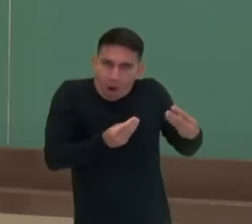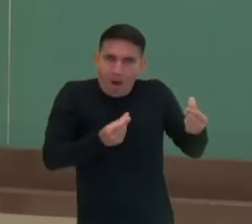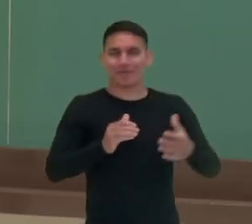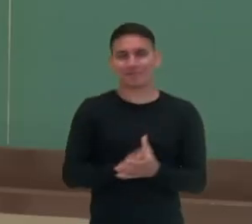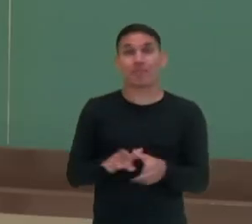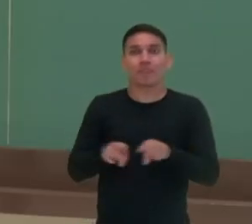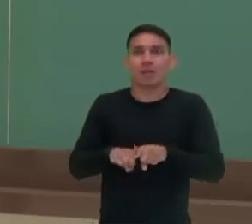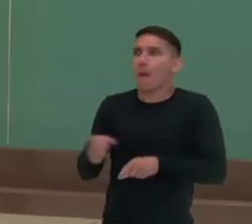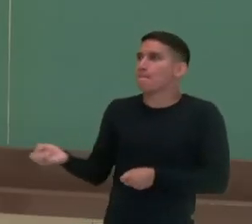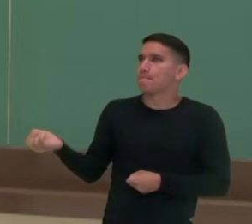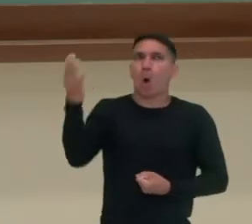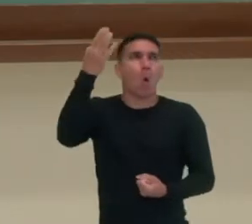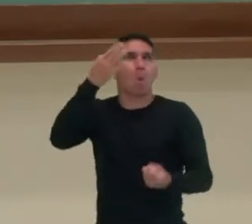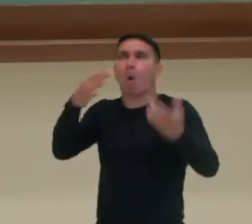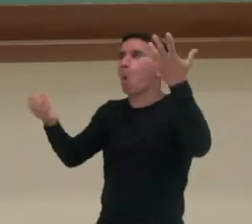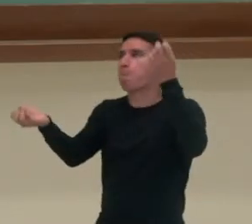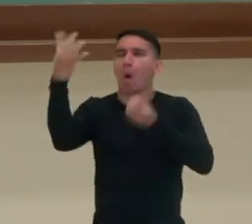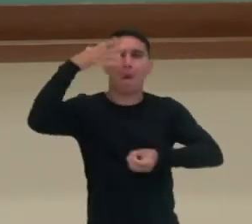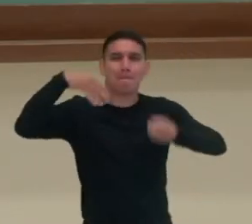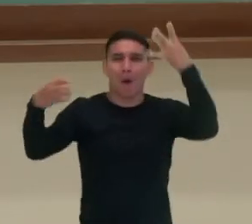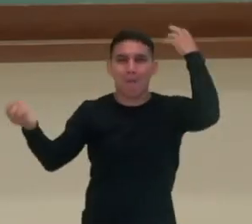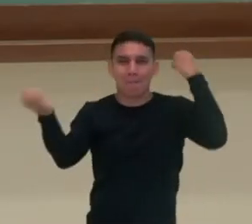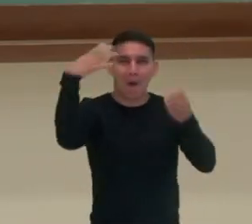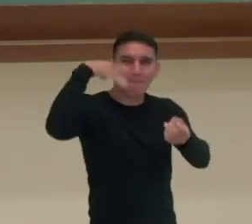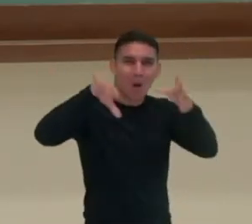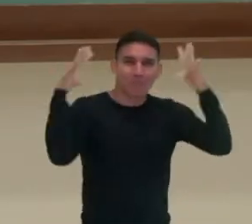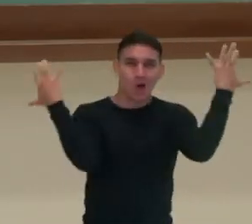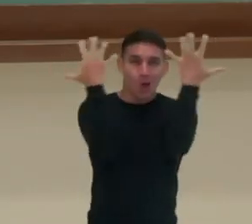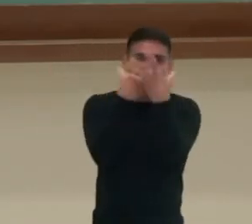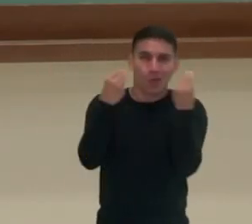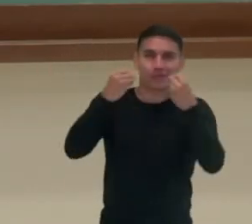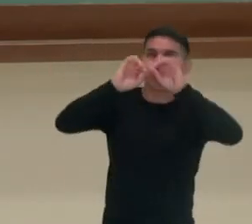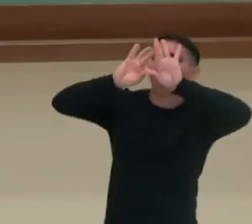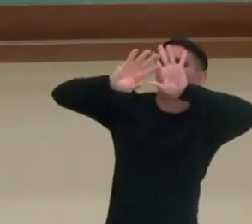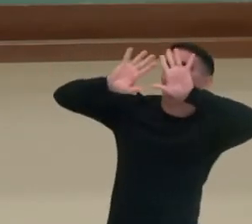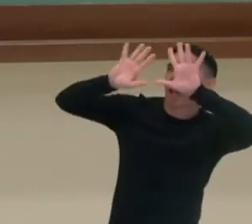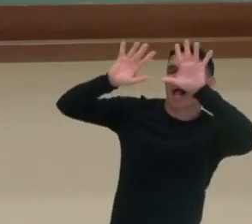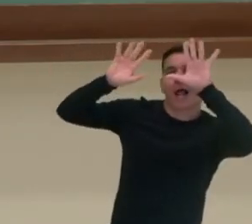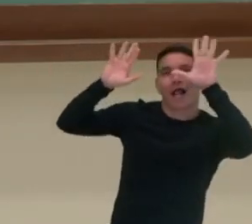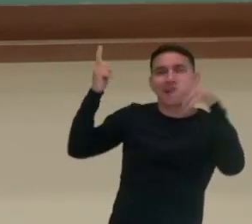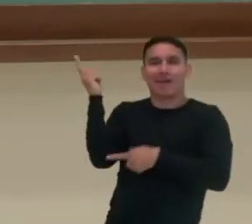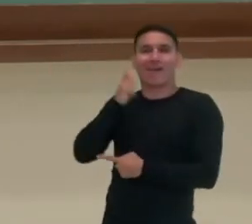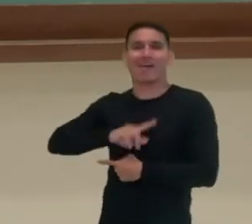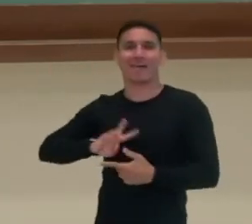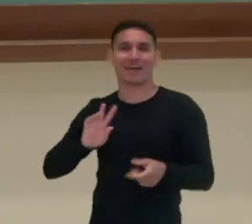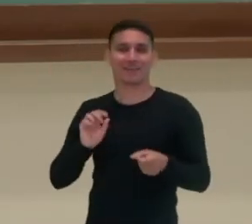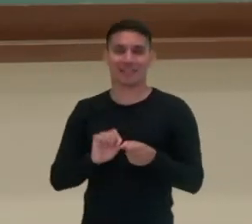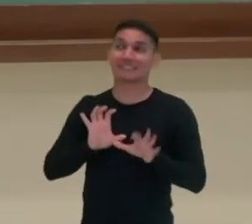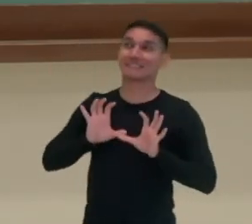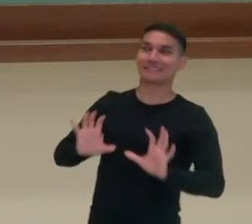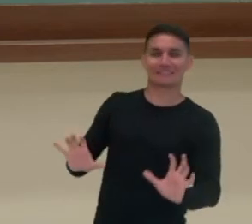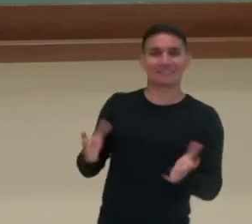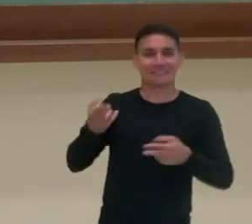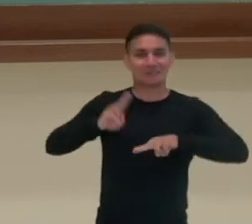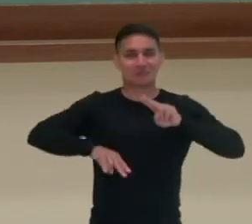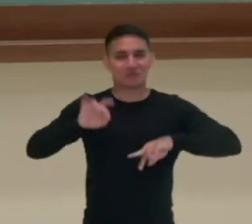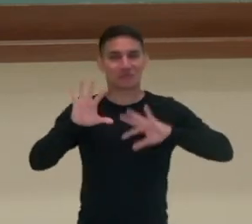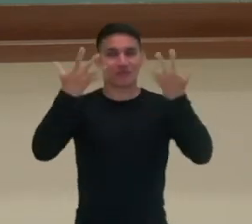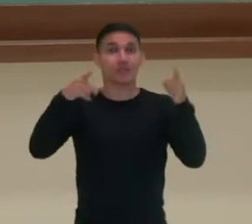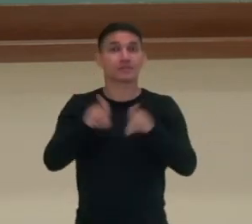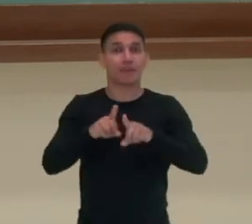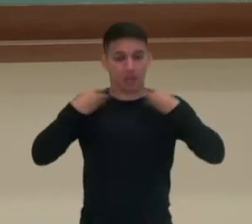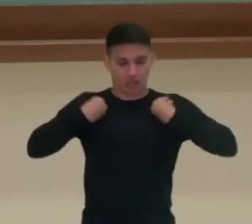de fogos de artifício, que lindo que é o céu colorido com os fogos de artifício na festa junina, e uso de